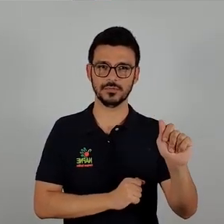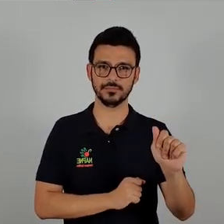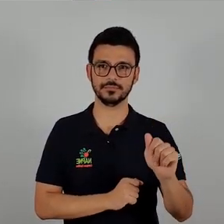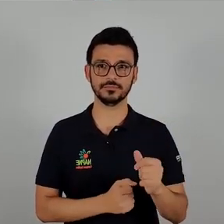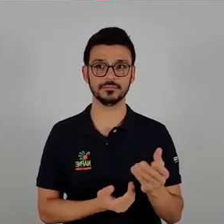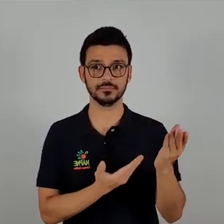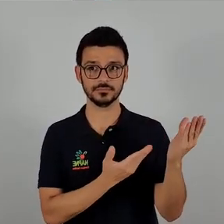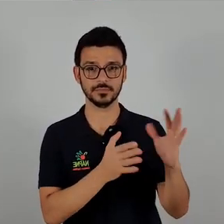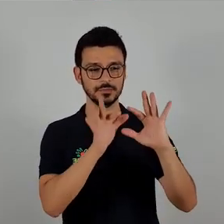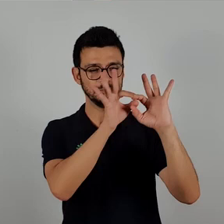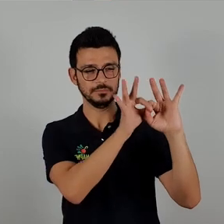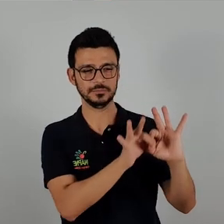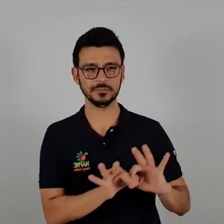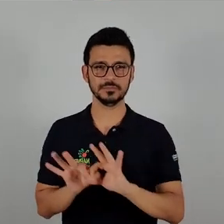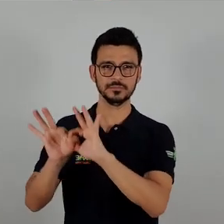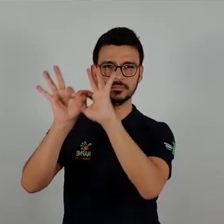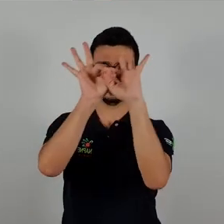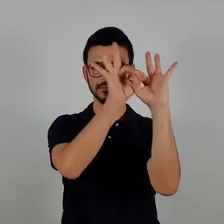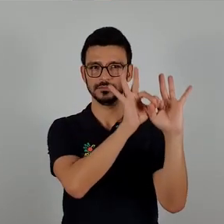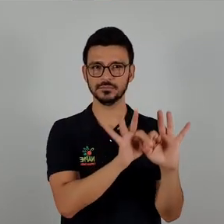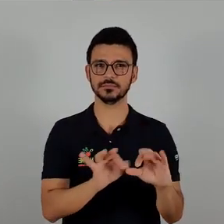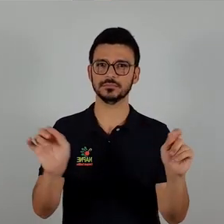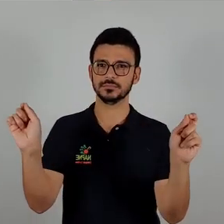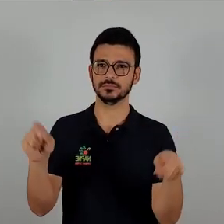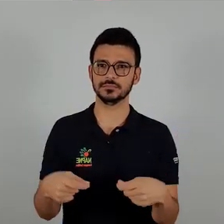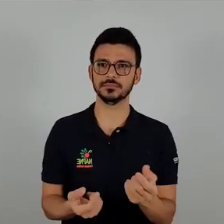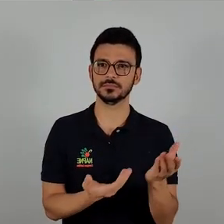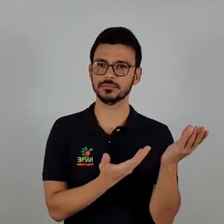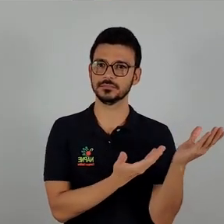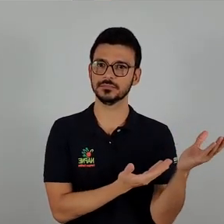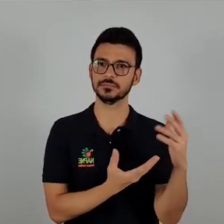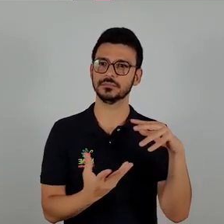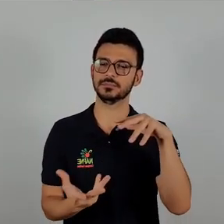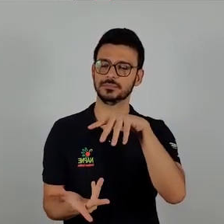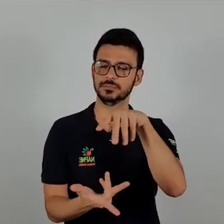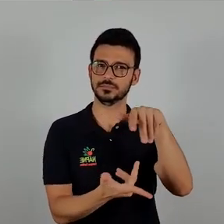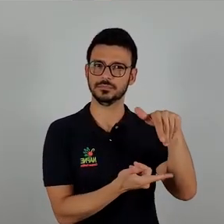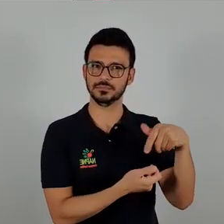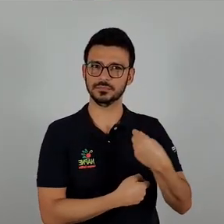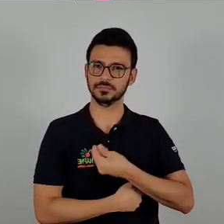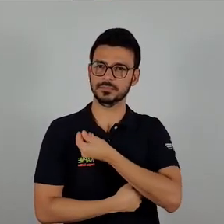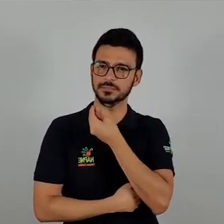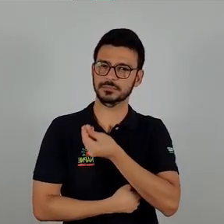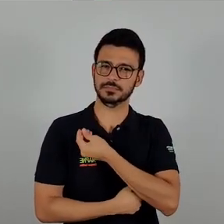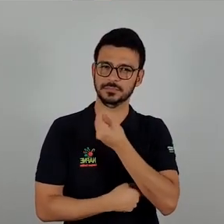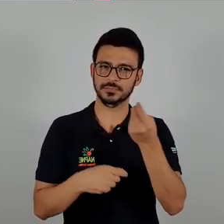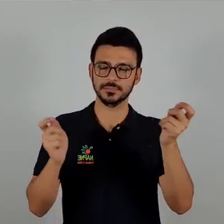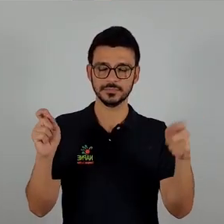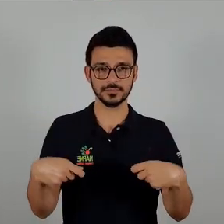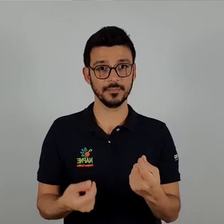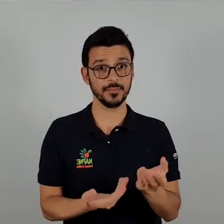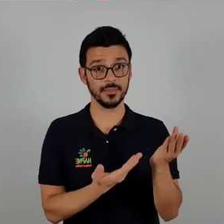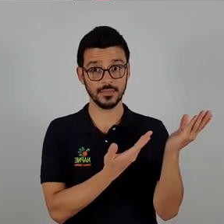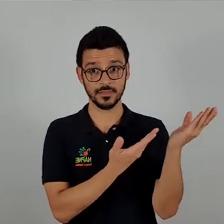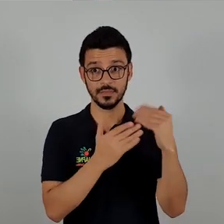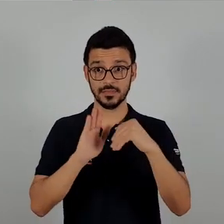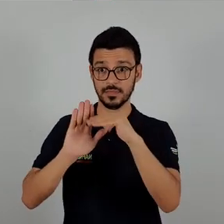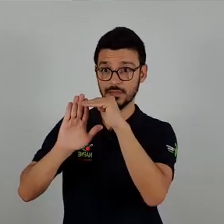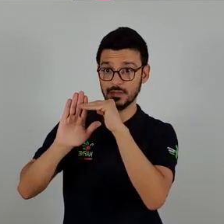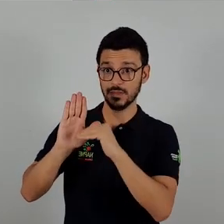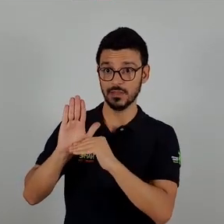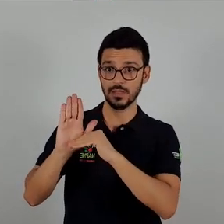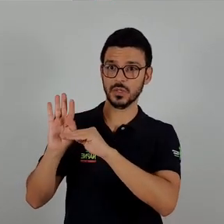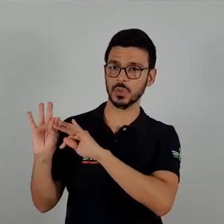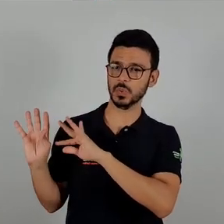animal que chega lá, olha aqui, ó, só por uma curiosidade, né? Rapidinho aqui. Chega com uma visão alterada. Ó, eu já vou ver o